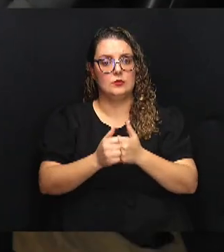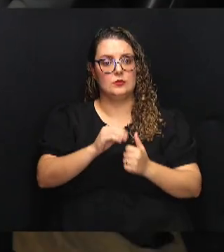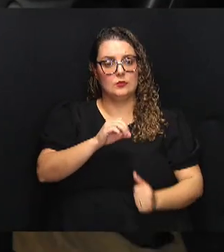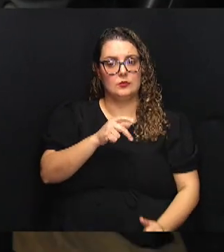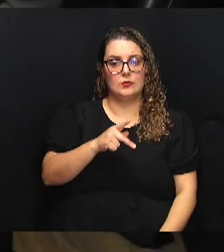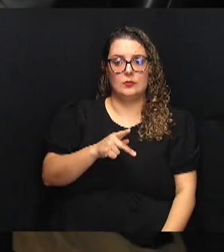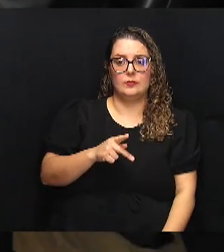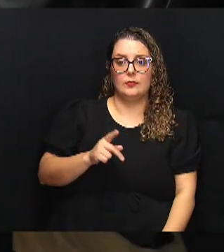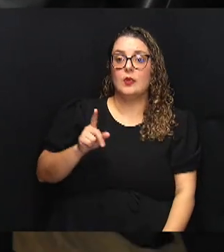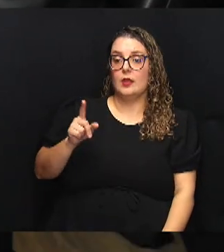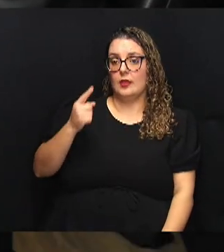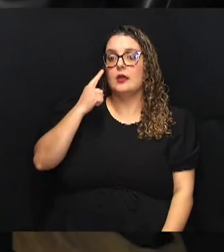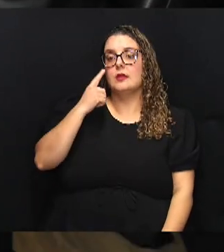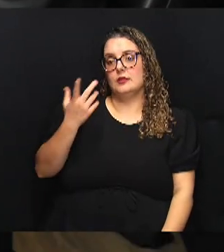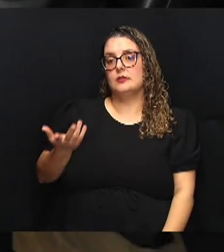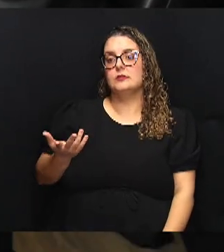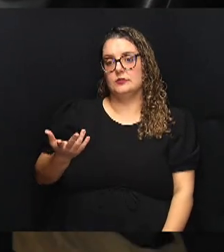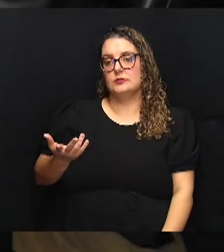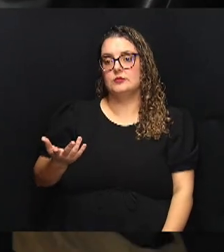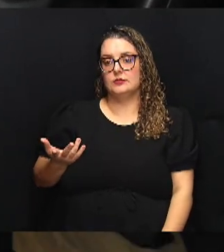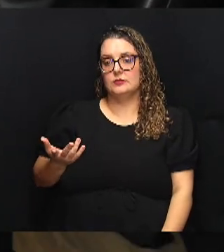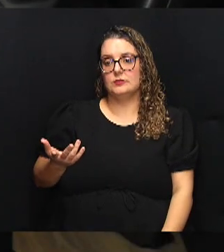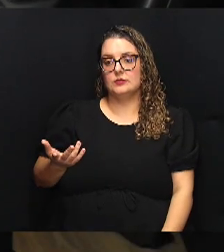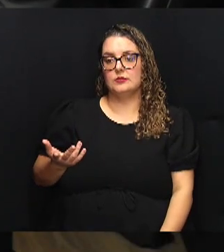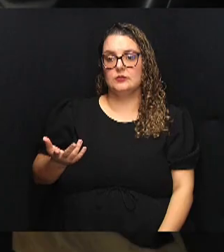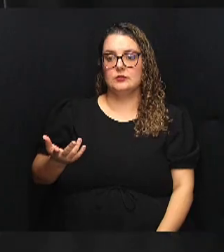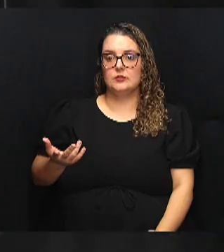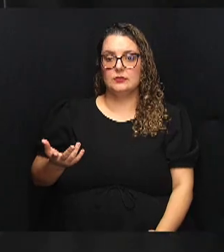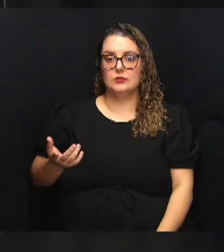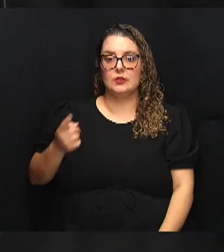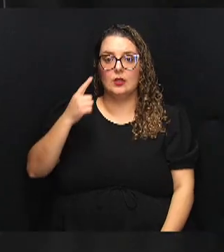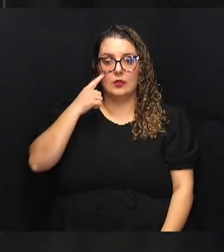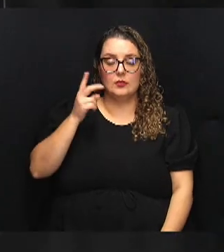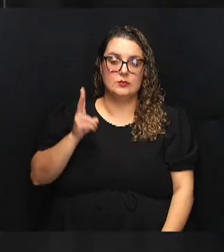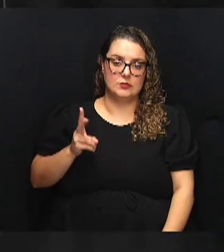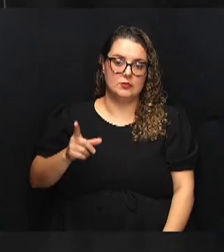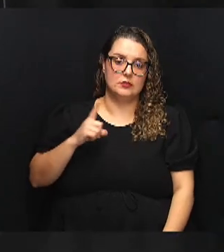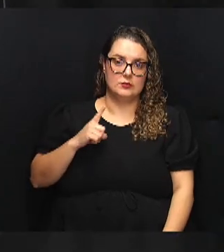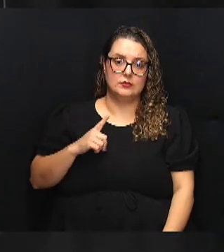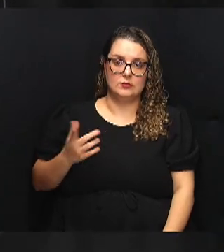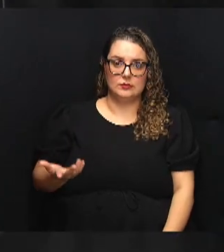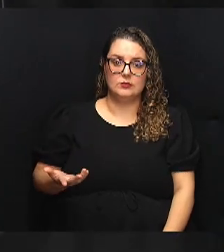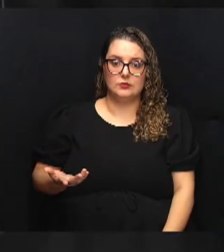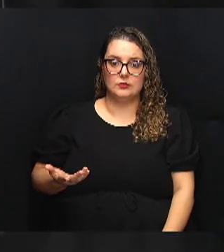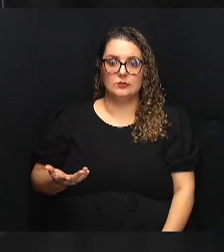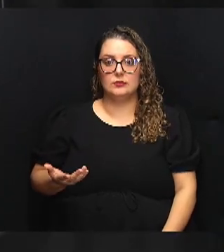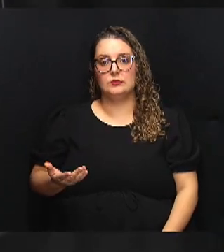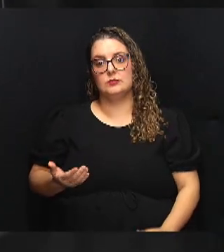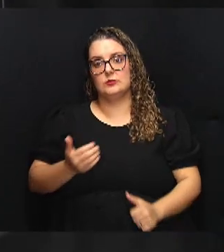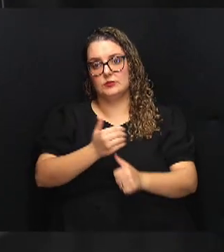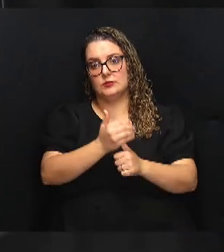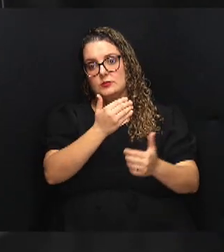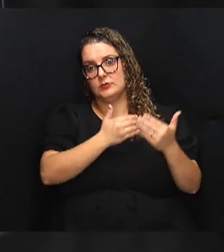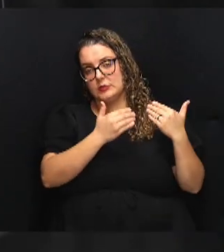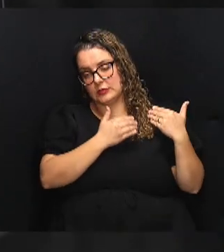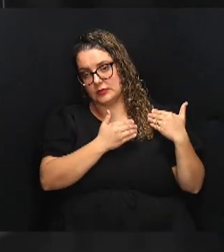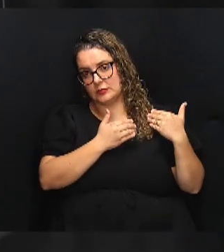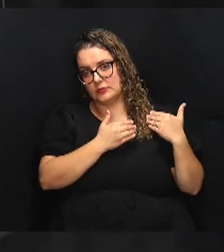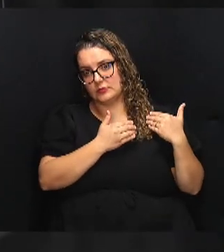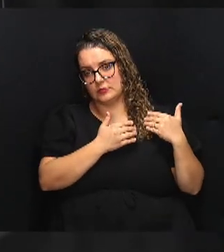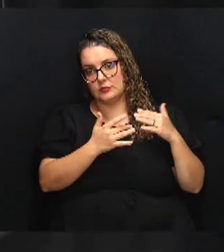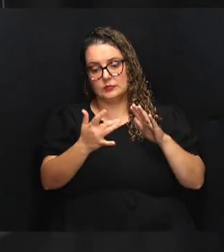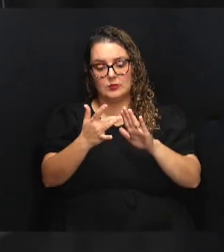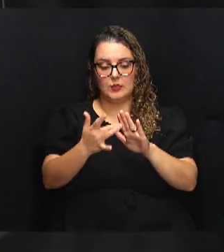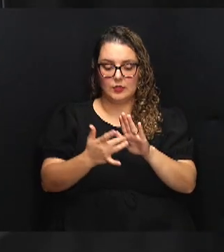COP? A ideia é essa, a ideia é que assim, a ideia que eu sempre tive aí nos meus mandatos, né? Pautado